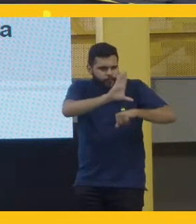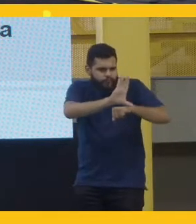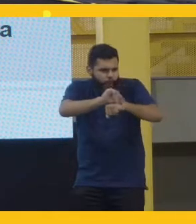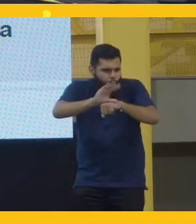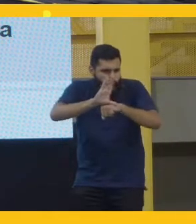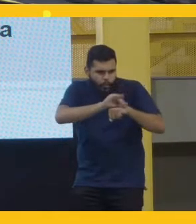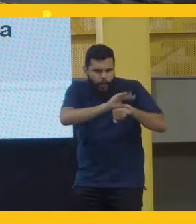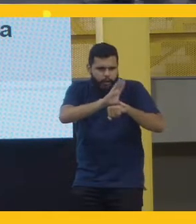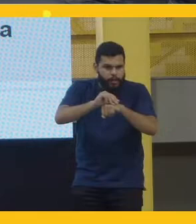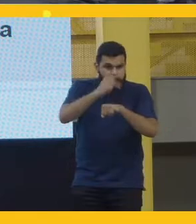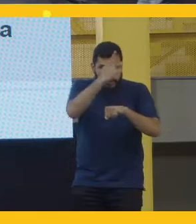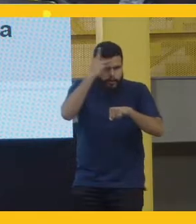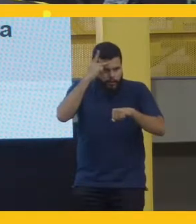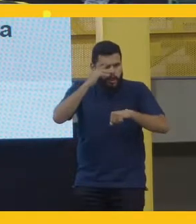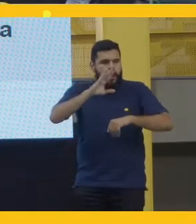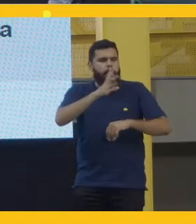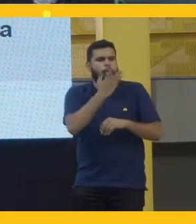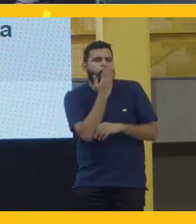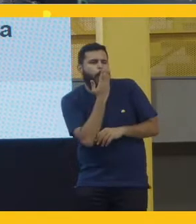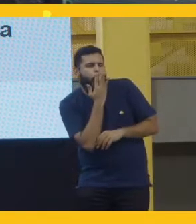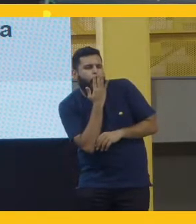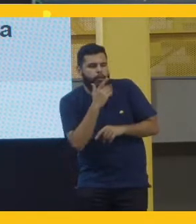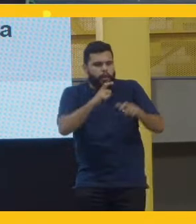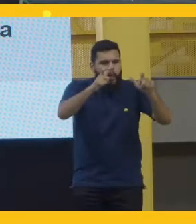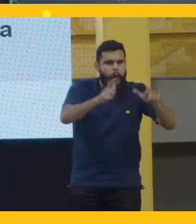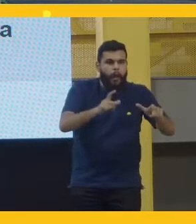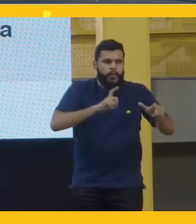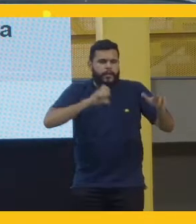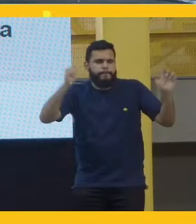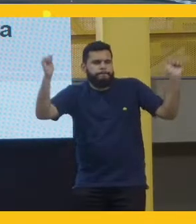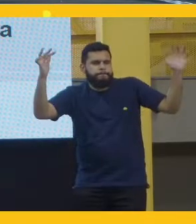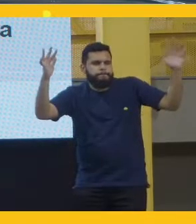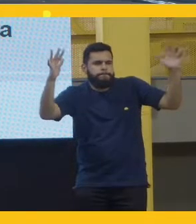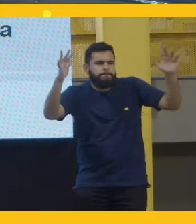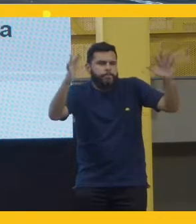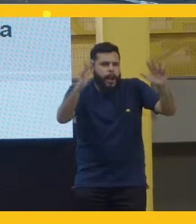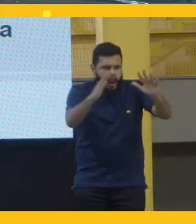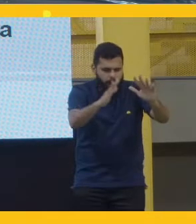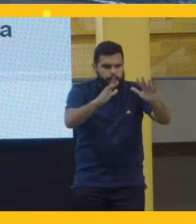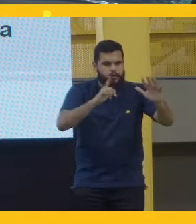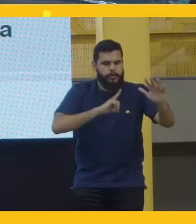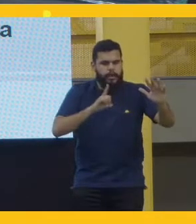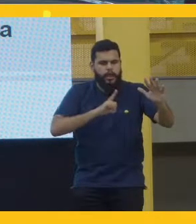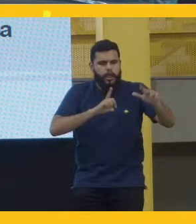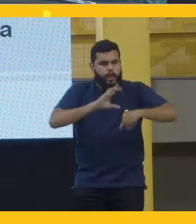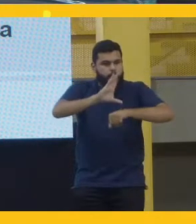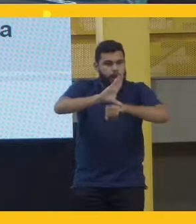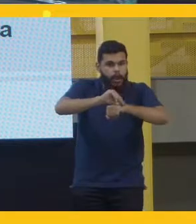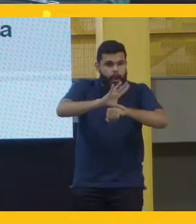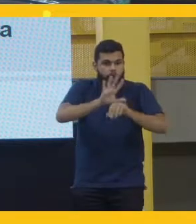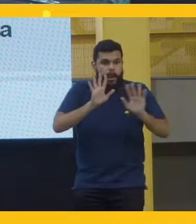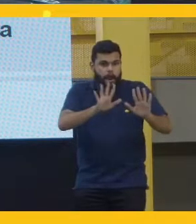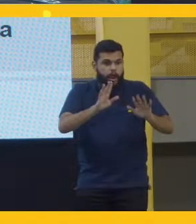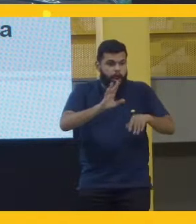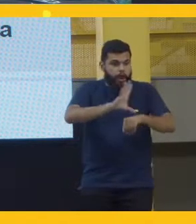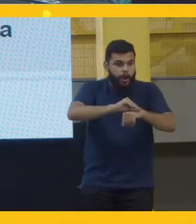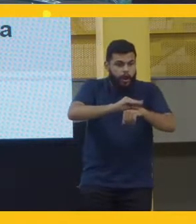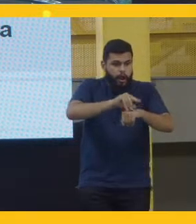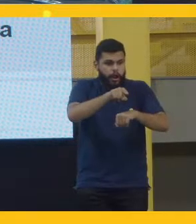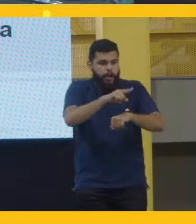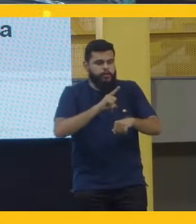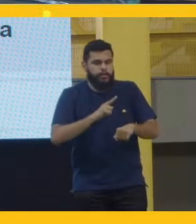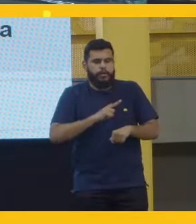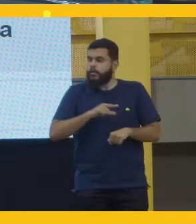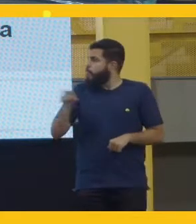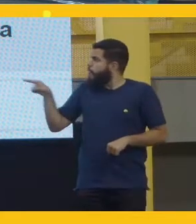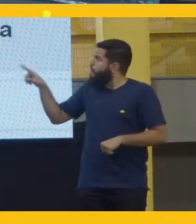tirar fotos coloridas em ambientes iluminados por lâmpadas fluorescentes, que contêm uma forte composição de luz